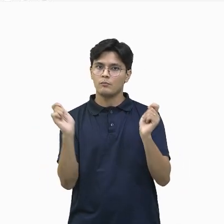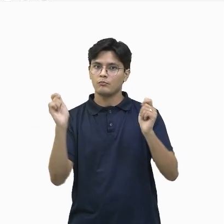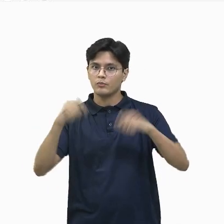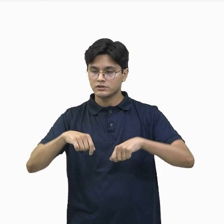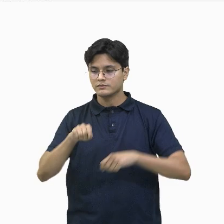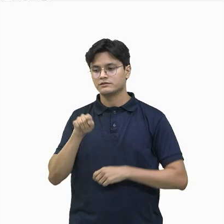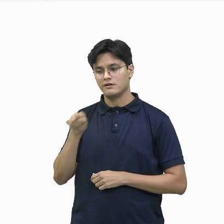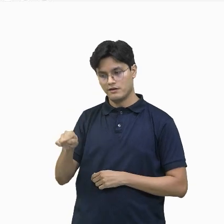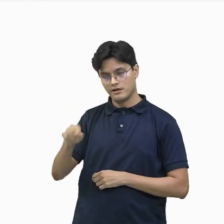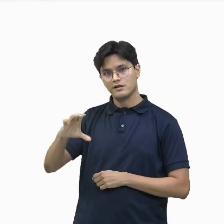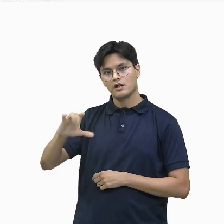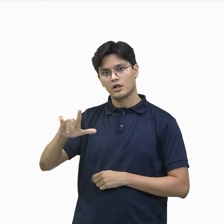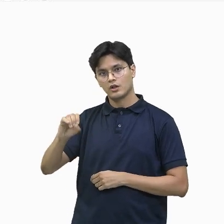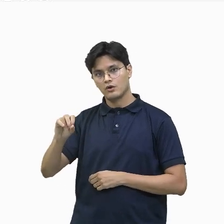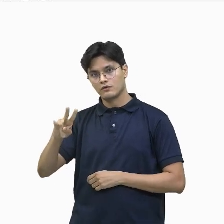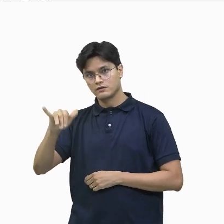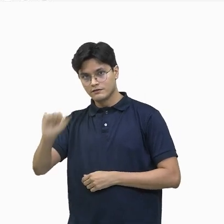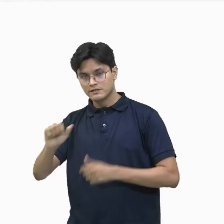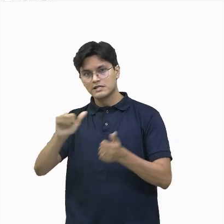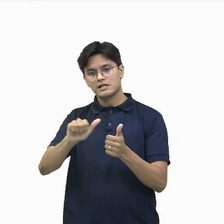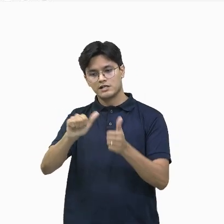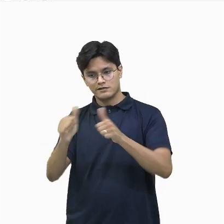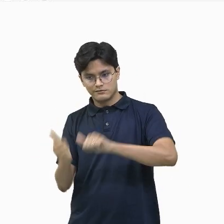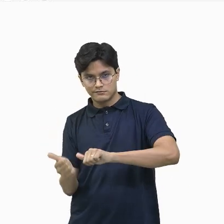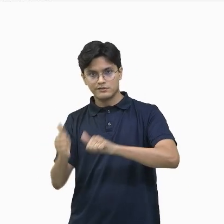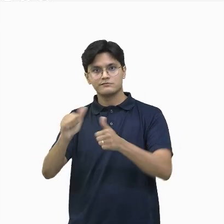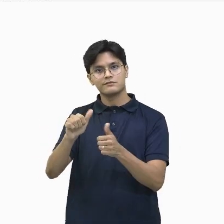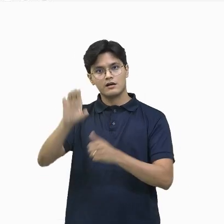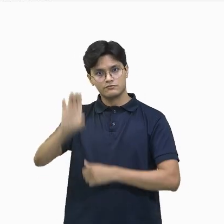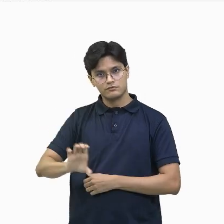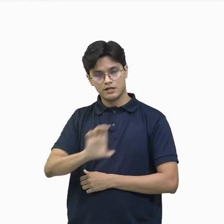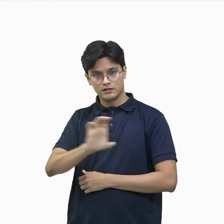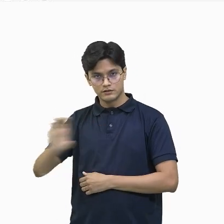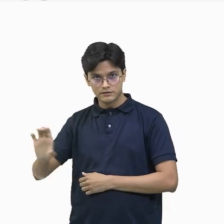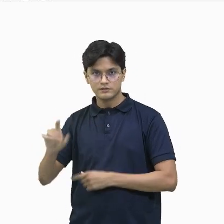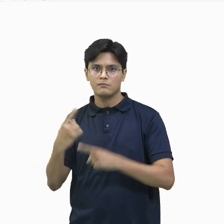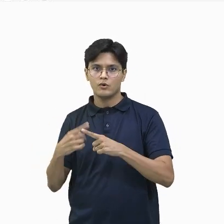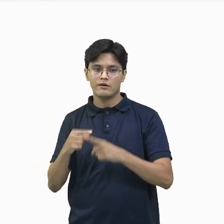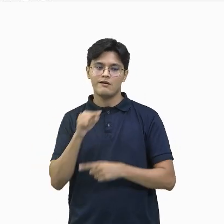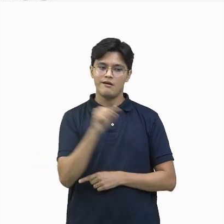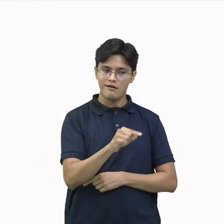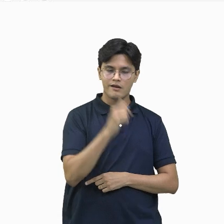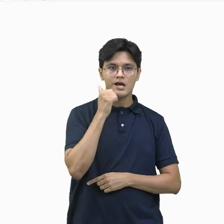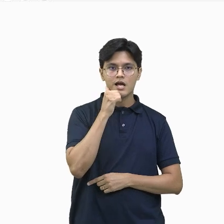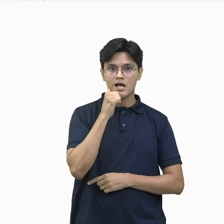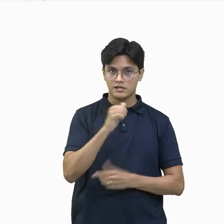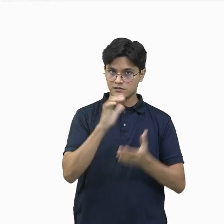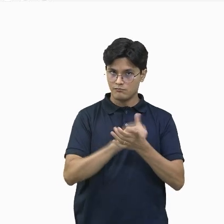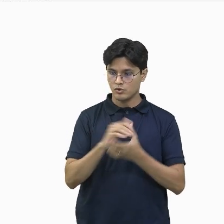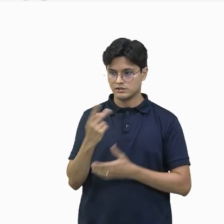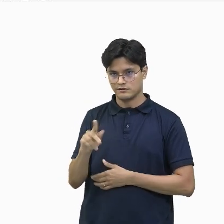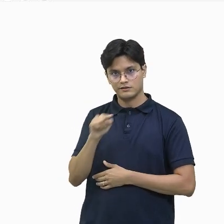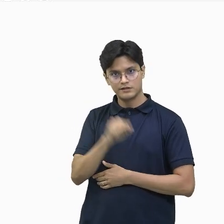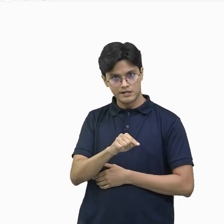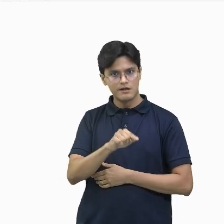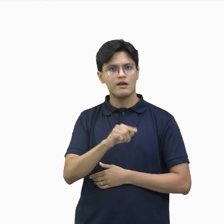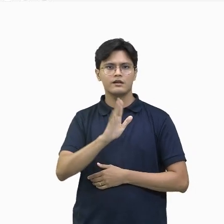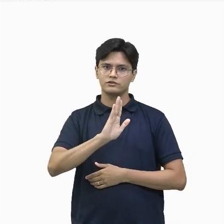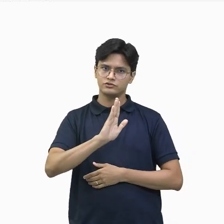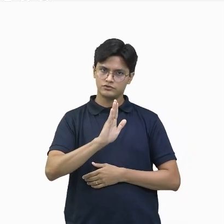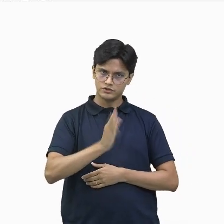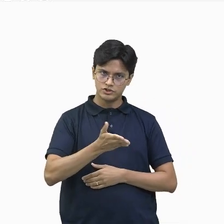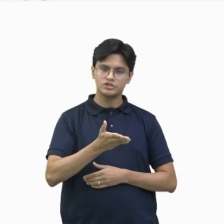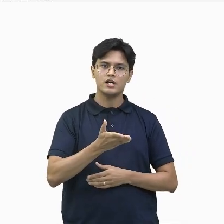ao cristianismo, já que sua esposa, ela era aí ligada, então, né? Ela já fazia aí né, toda essa parte, então,